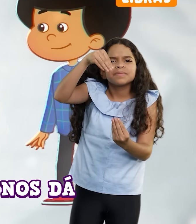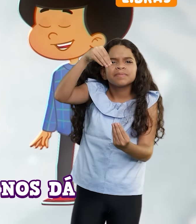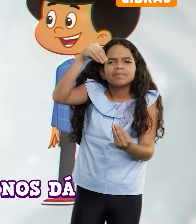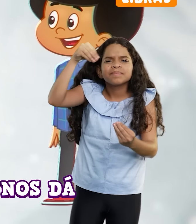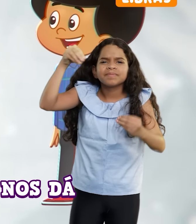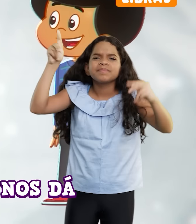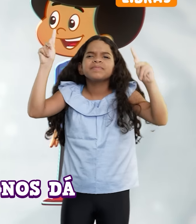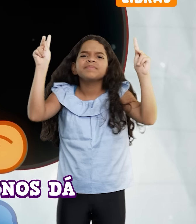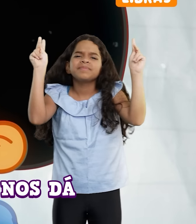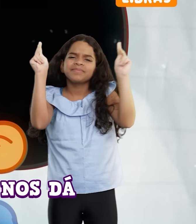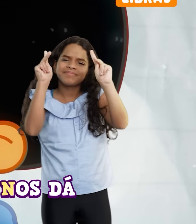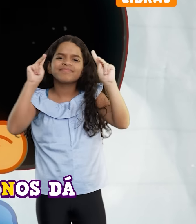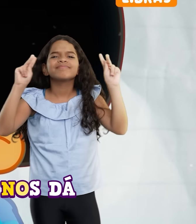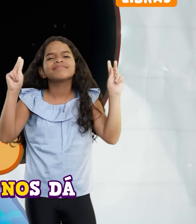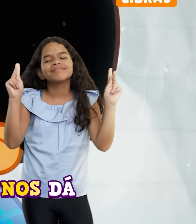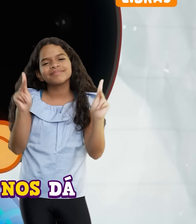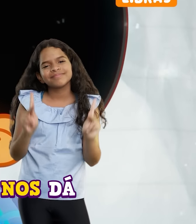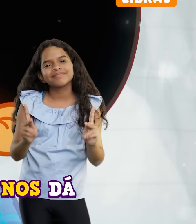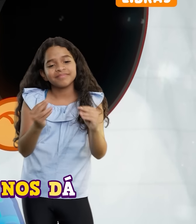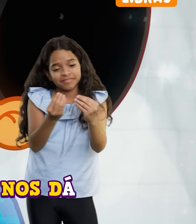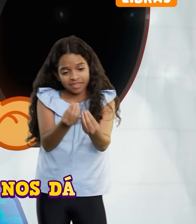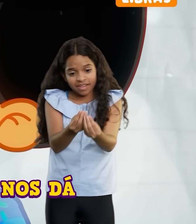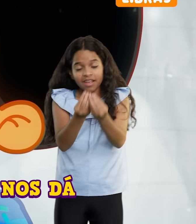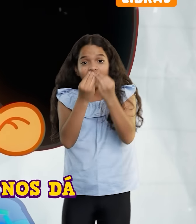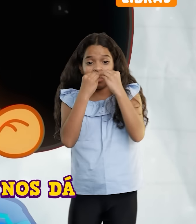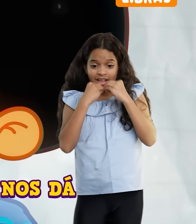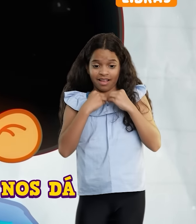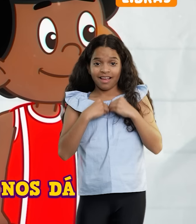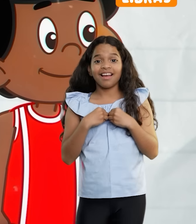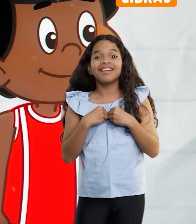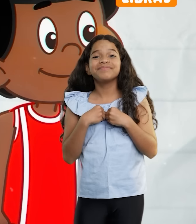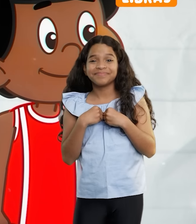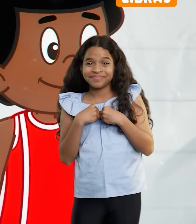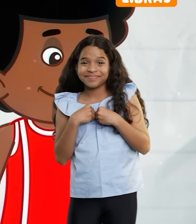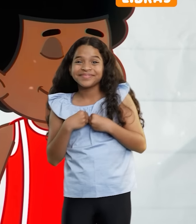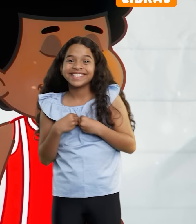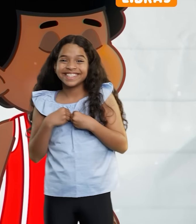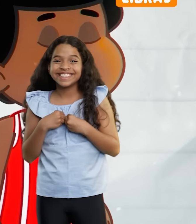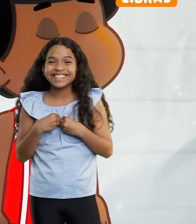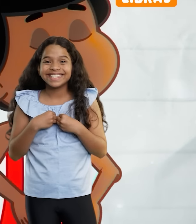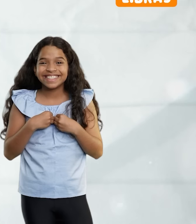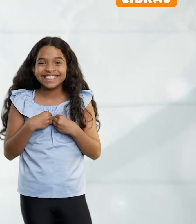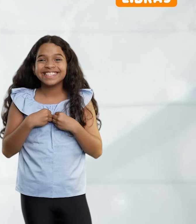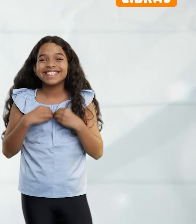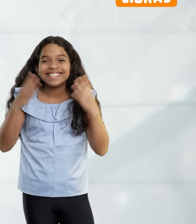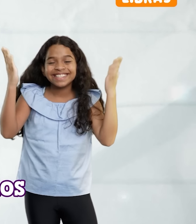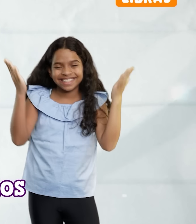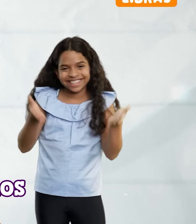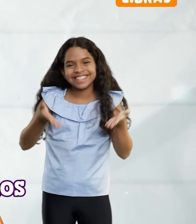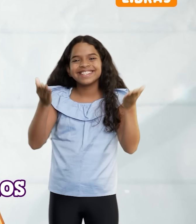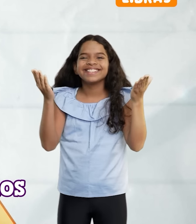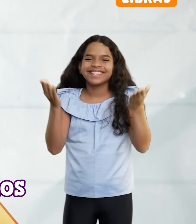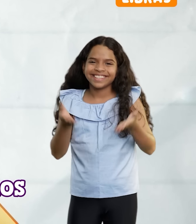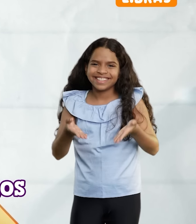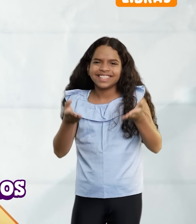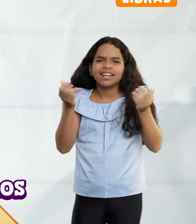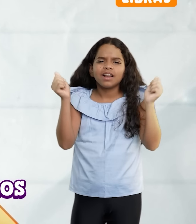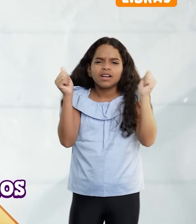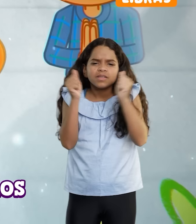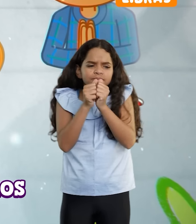refrigério pra alma nos dar. E agora